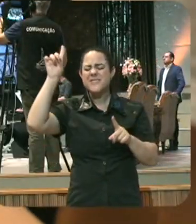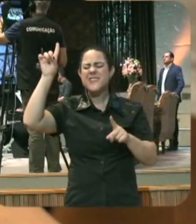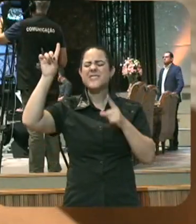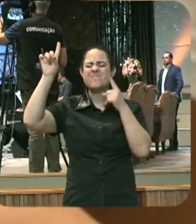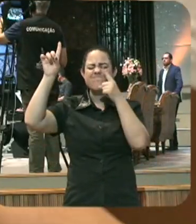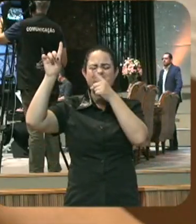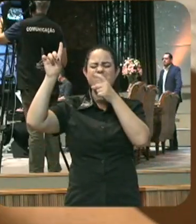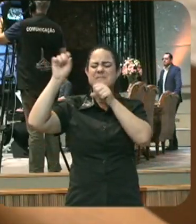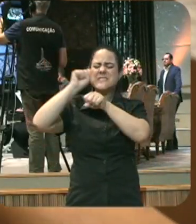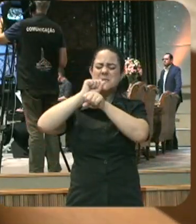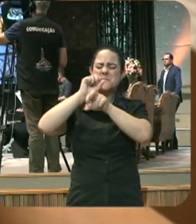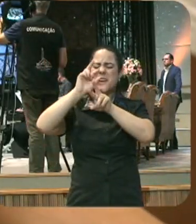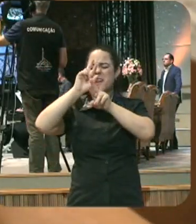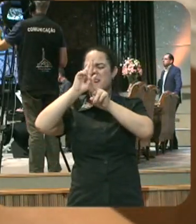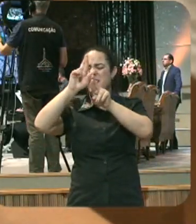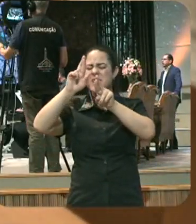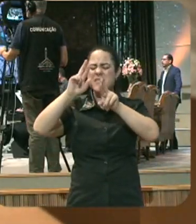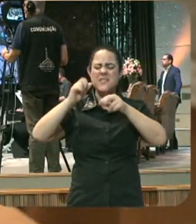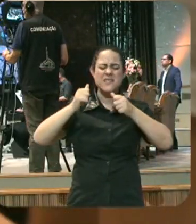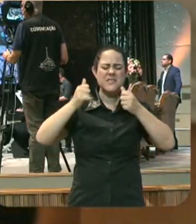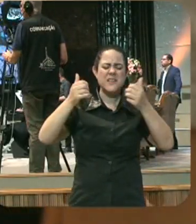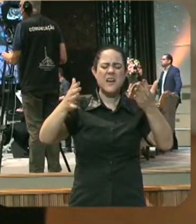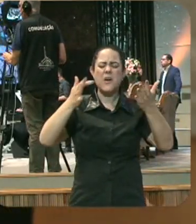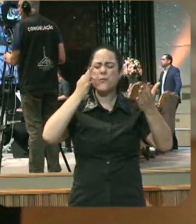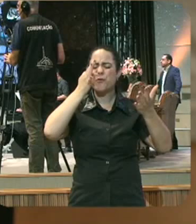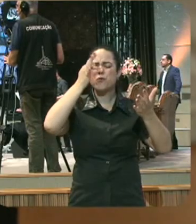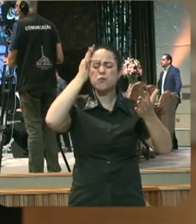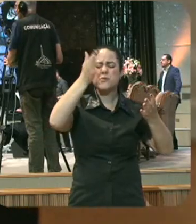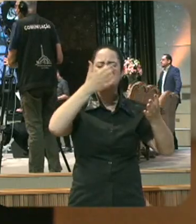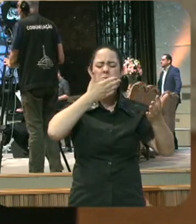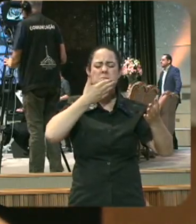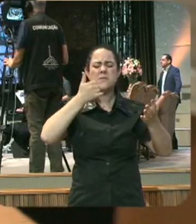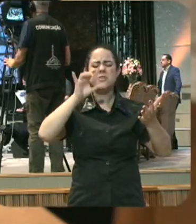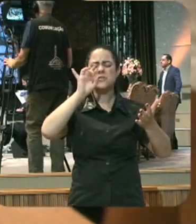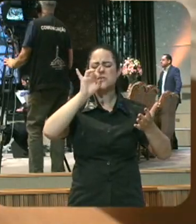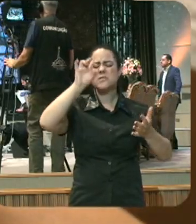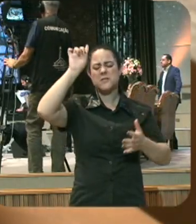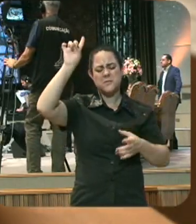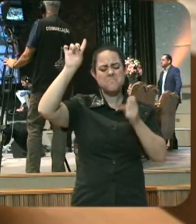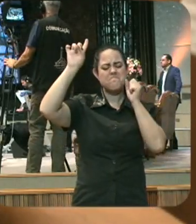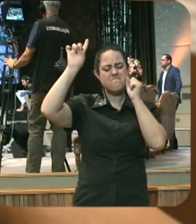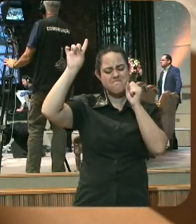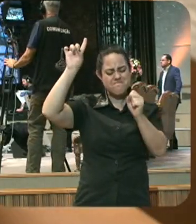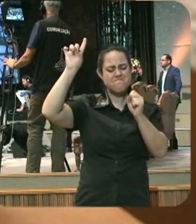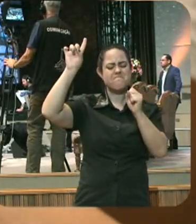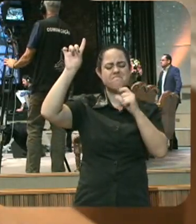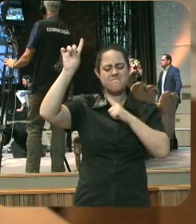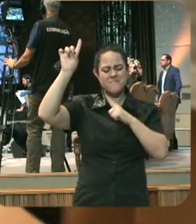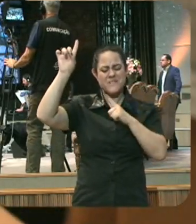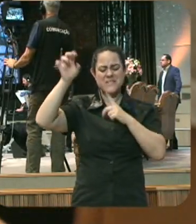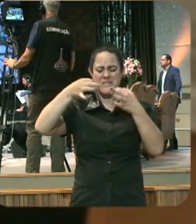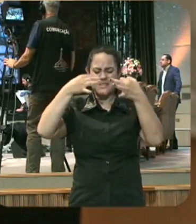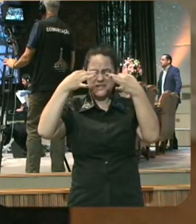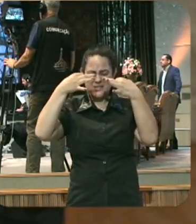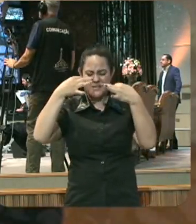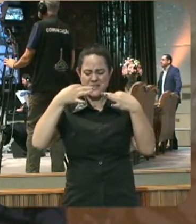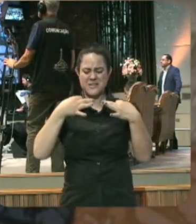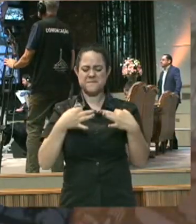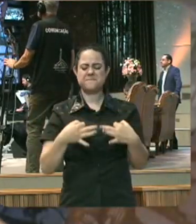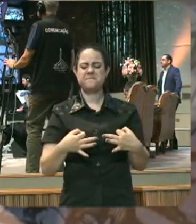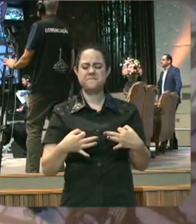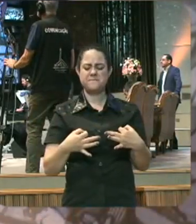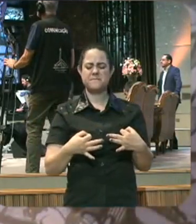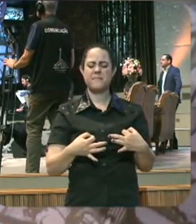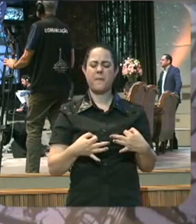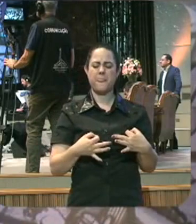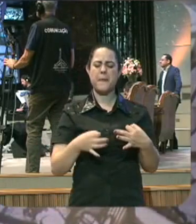tua esperança, da visão de um futuro melhor que só o Senhor pode dar, da certeza